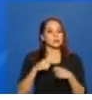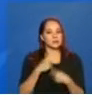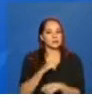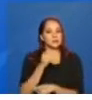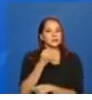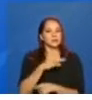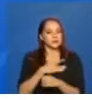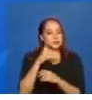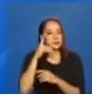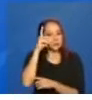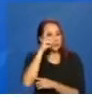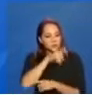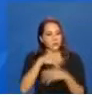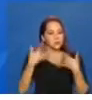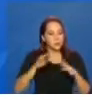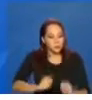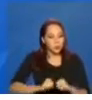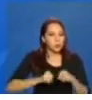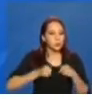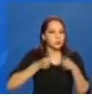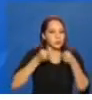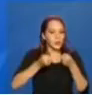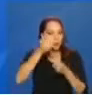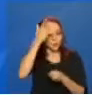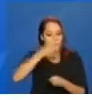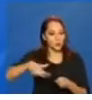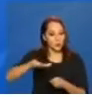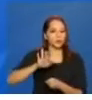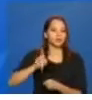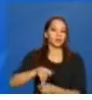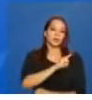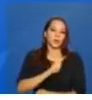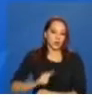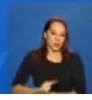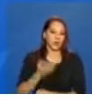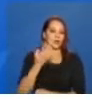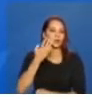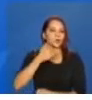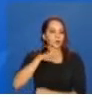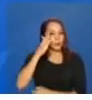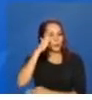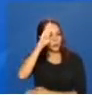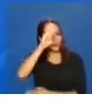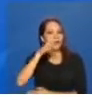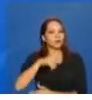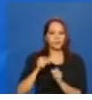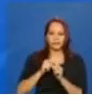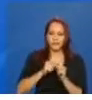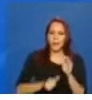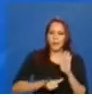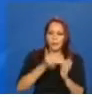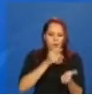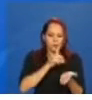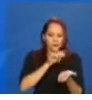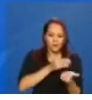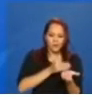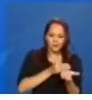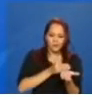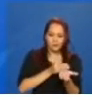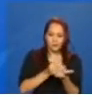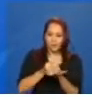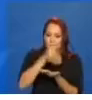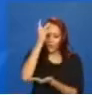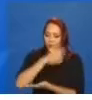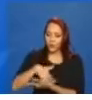muita complexidade, muito esforço de todos, e é isso que o governo do presidente Jair Bolsonaro está fazendo desde o primeiro momento. Todos